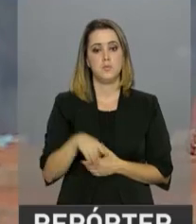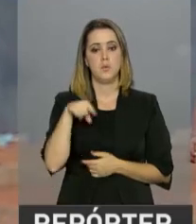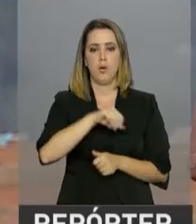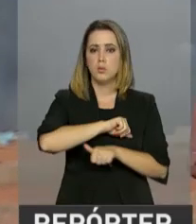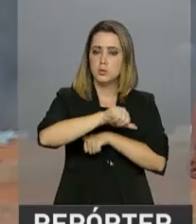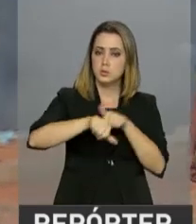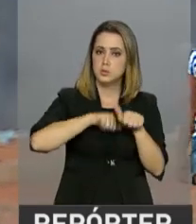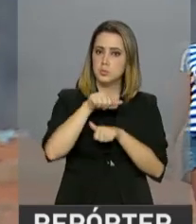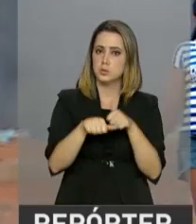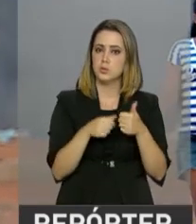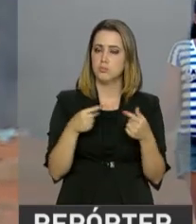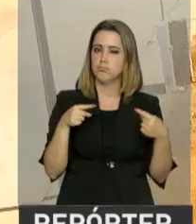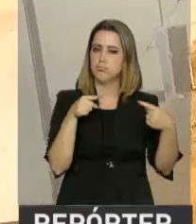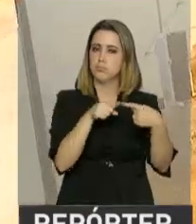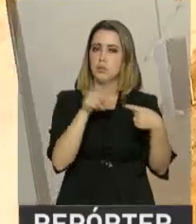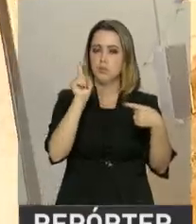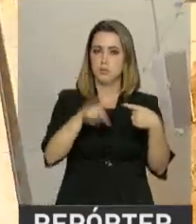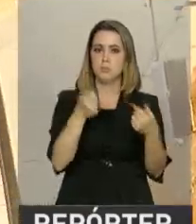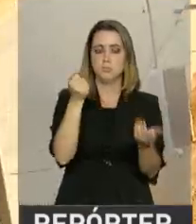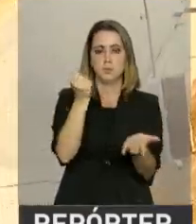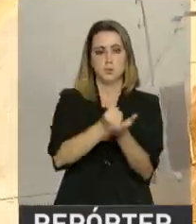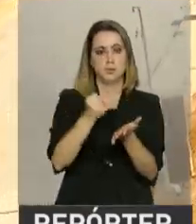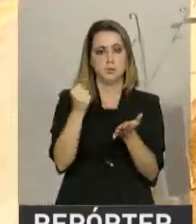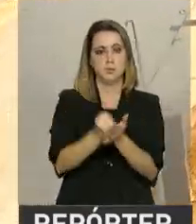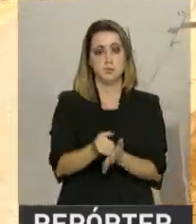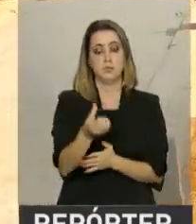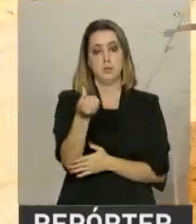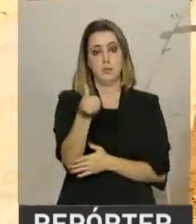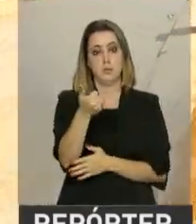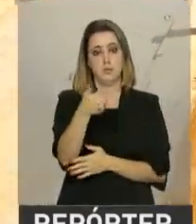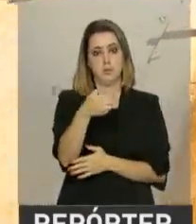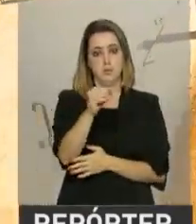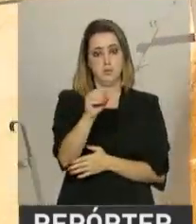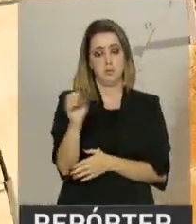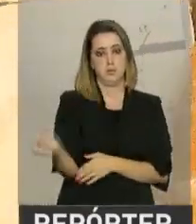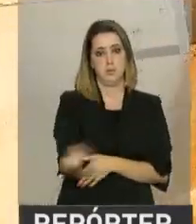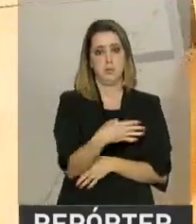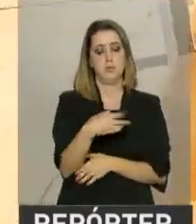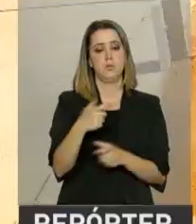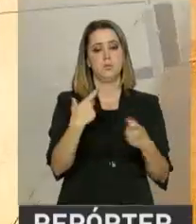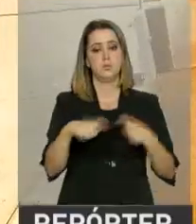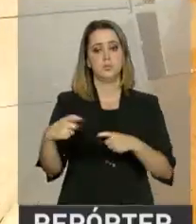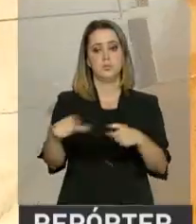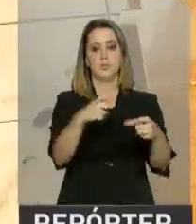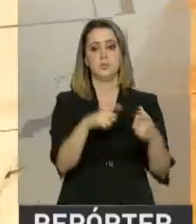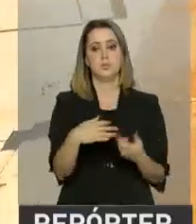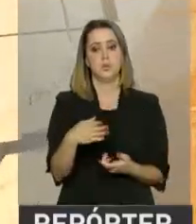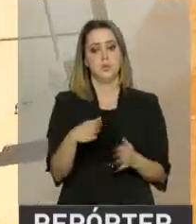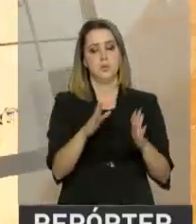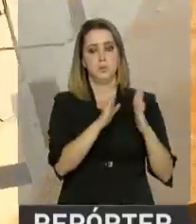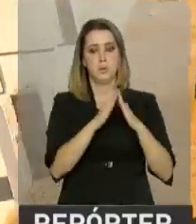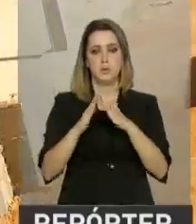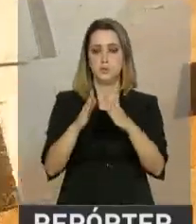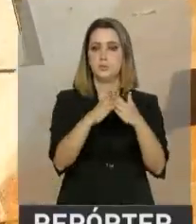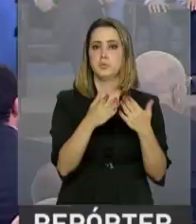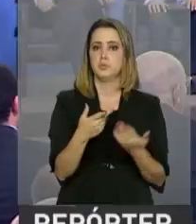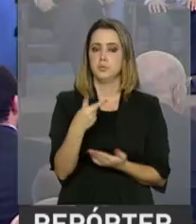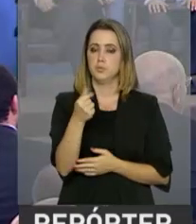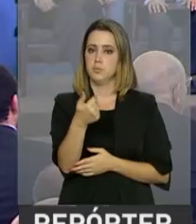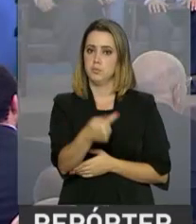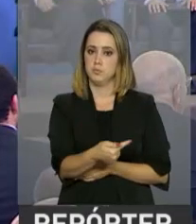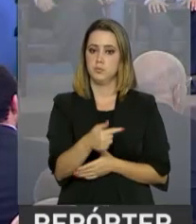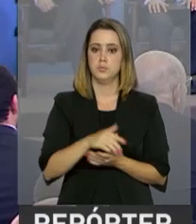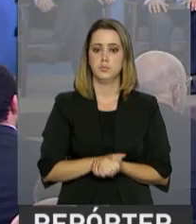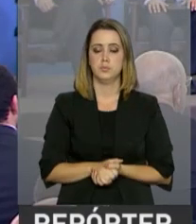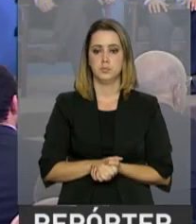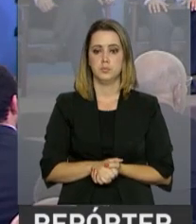as mudanças, a meta é contratar 610 mil novas moradias no Minha Casa Minha Vida em 2017.